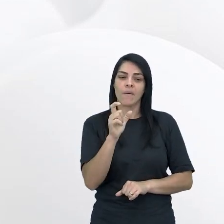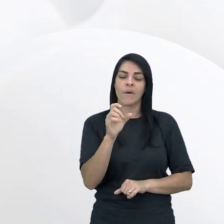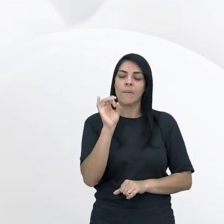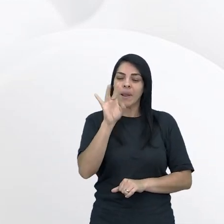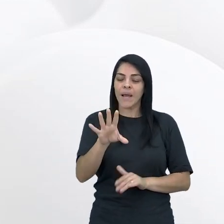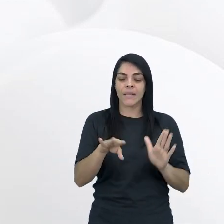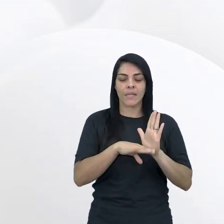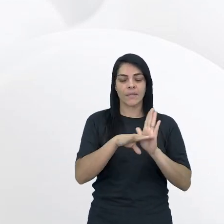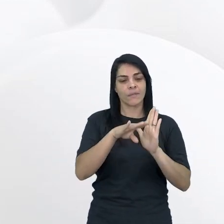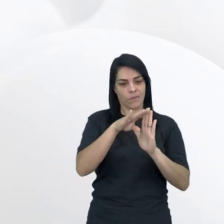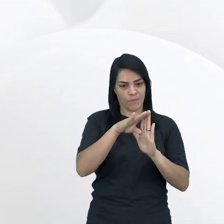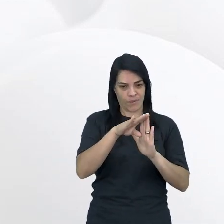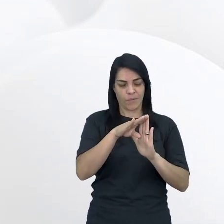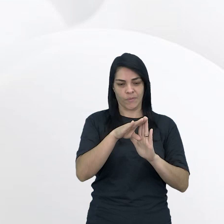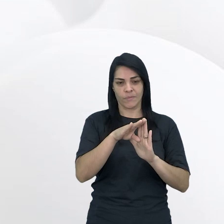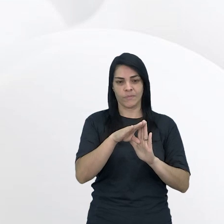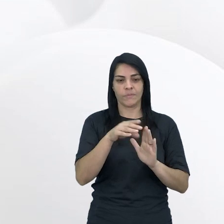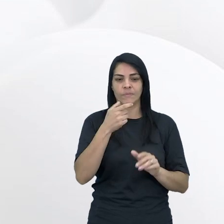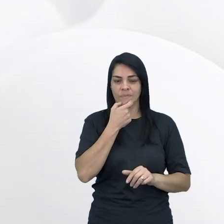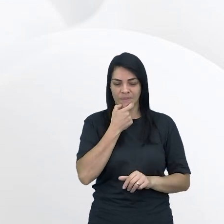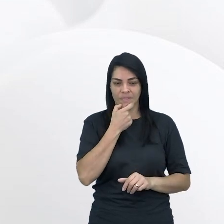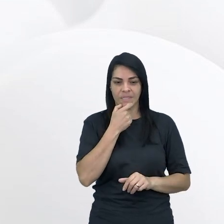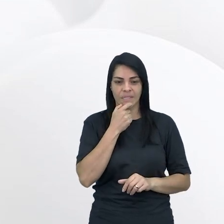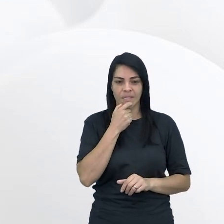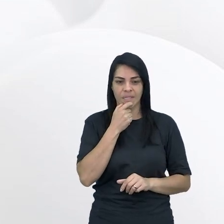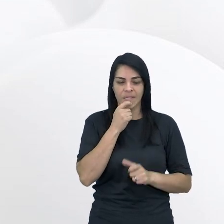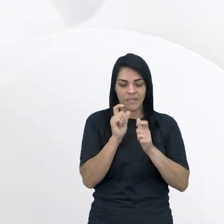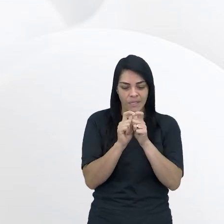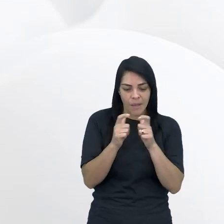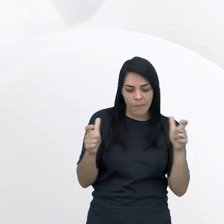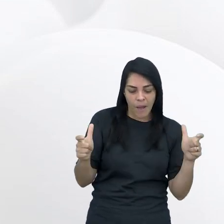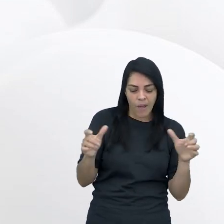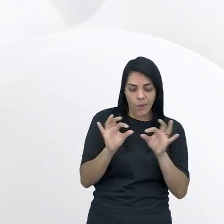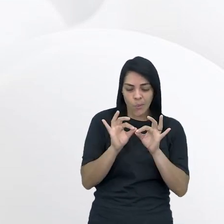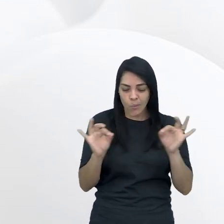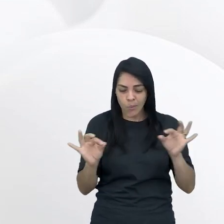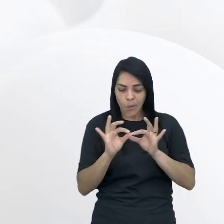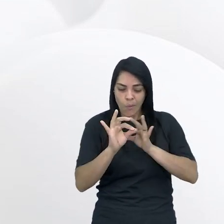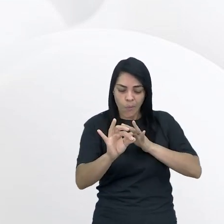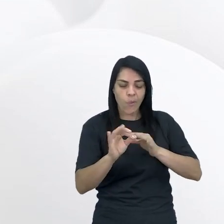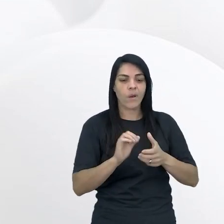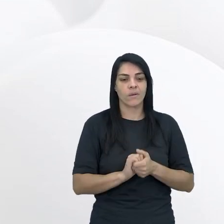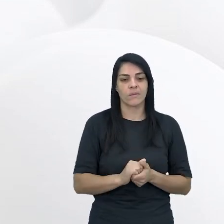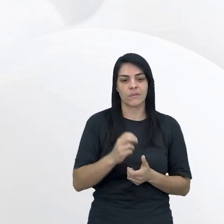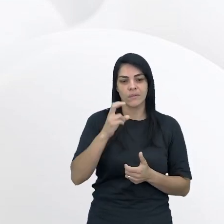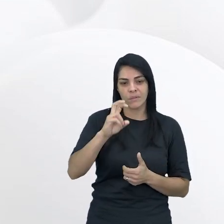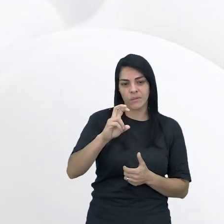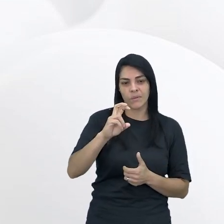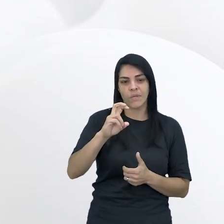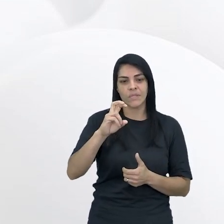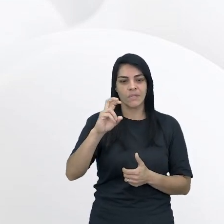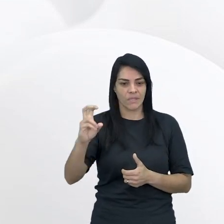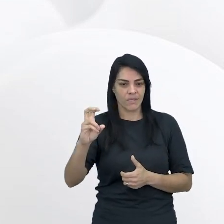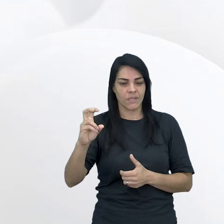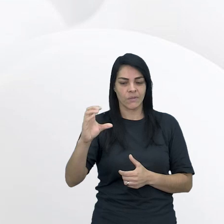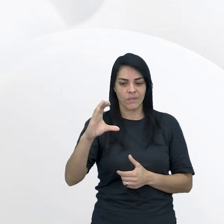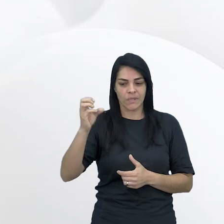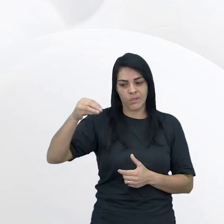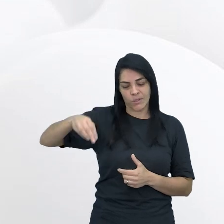Uma palavra em inglês, tá? Tamanho. Então, eles podem medir 55